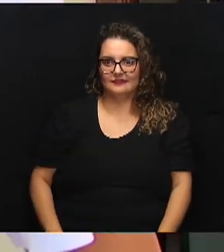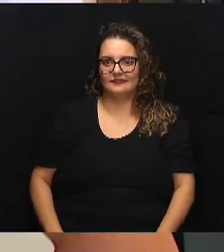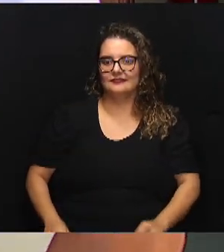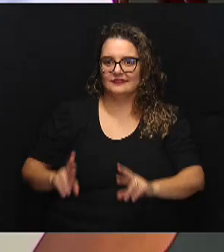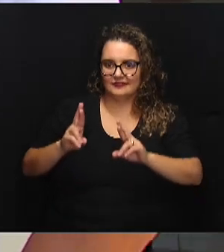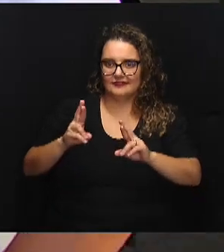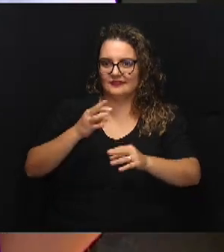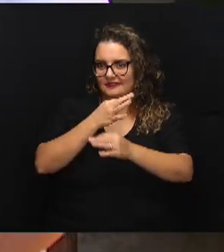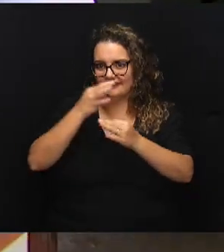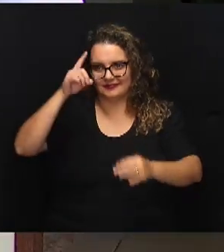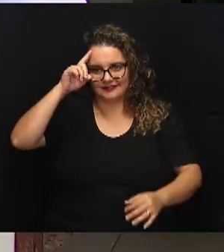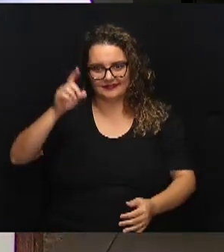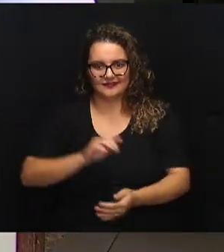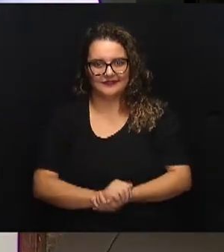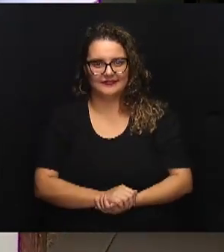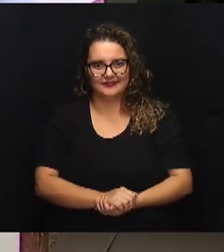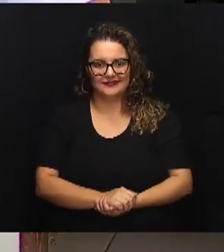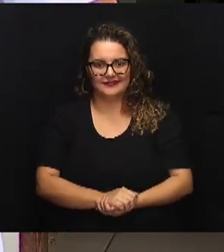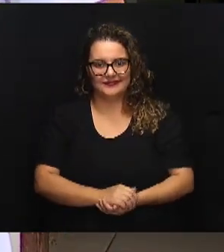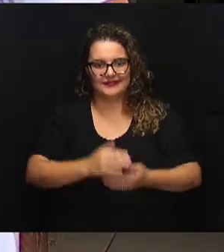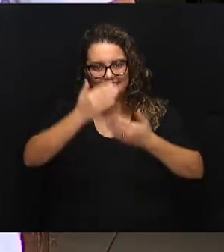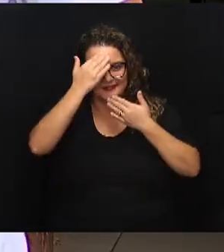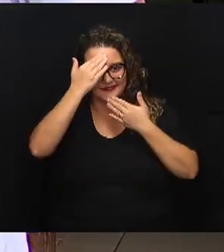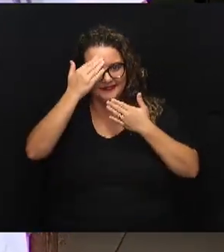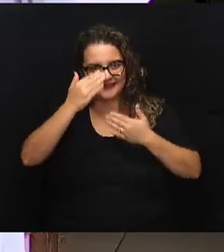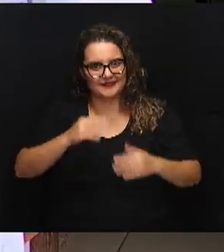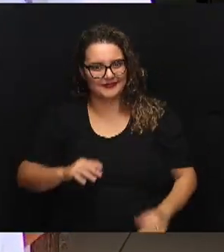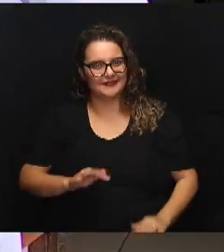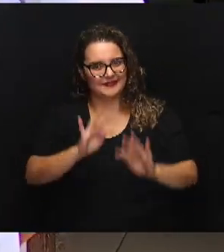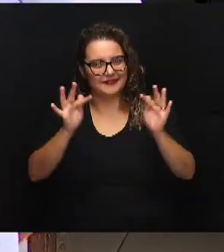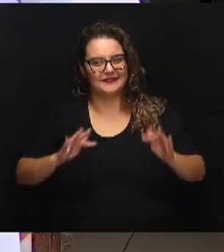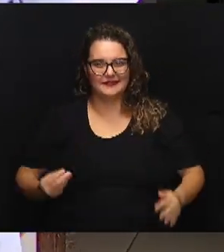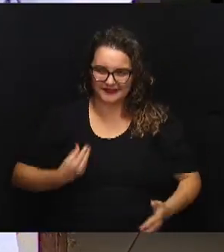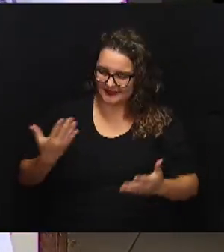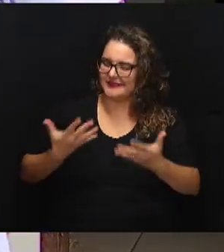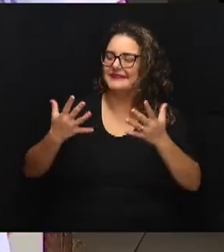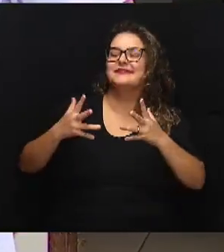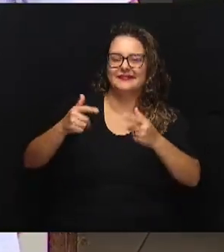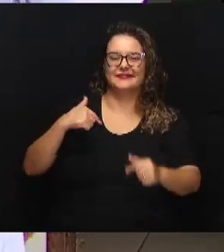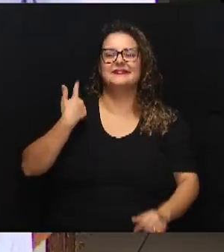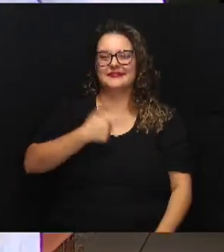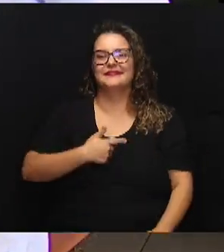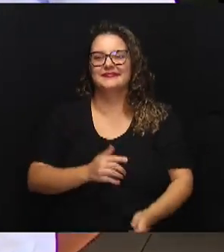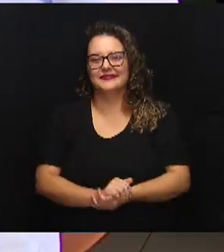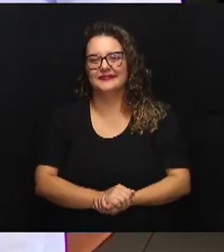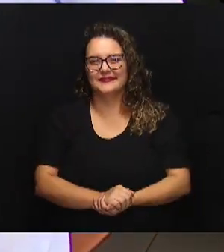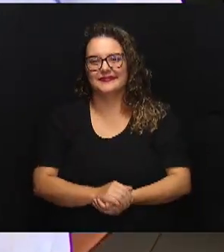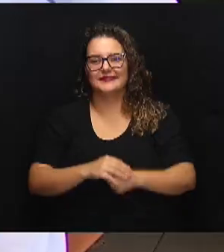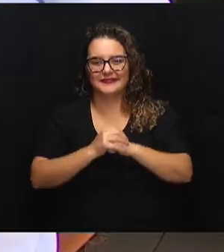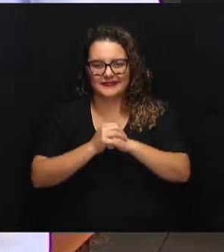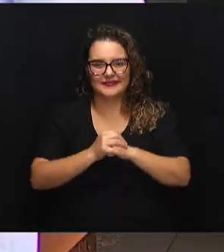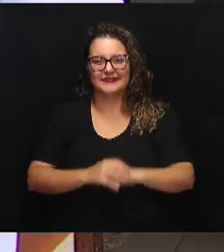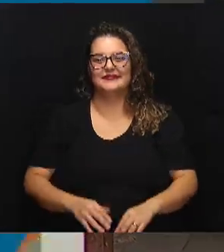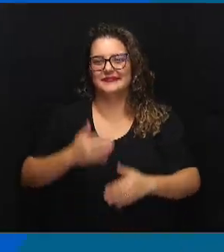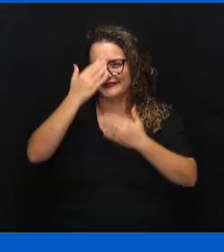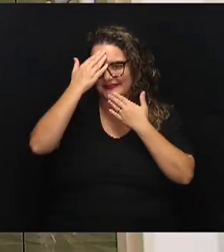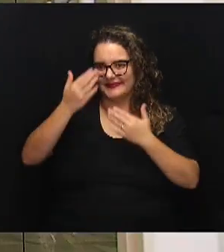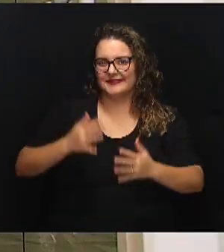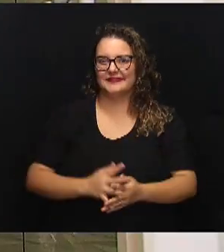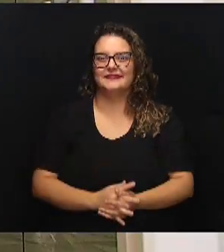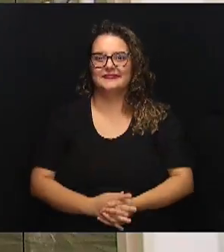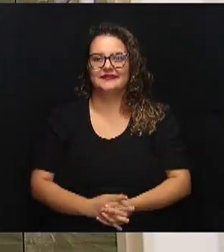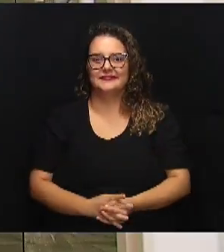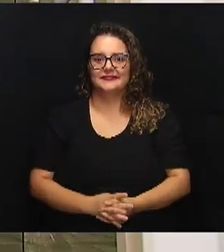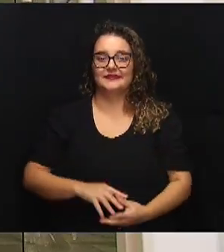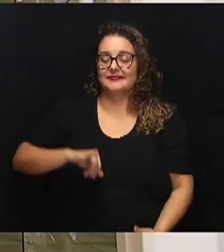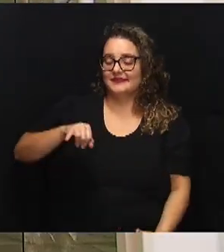vocês um ótimo dia. Valeu, Leandro. Feliz vida. Feliz vida para todos nós. Amém. Obrigada. Eu que agradeço. O